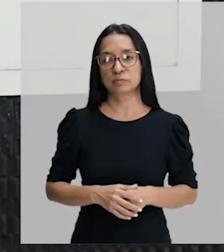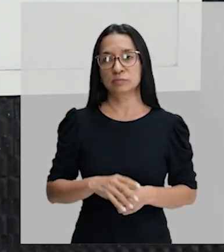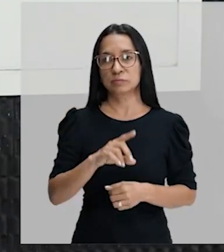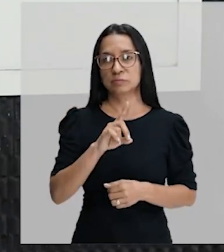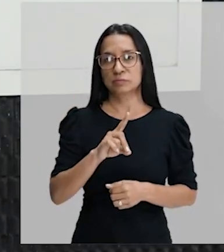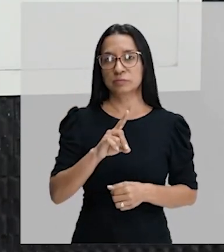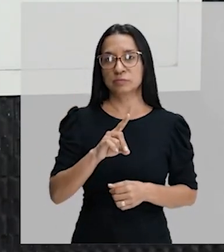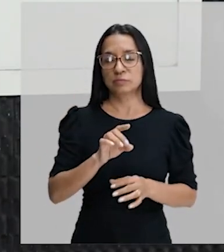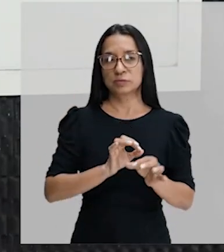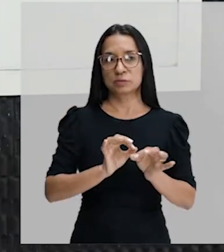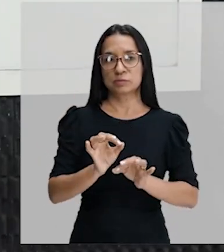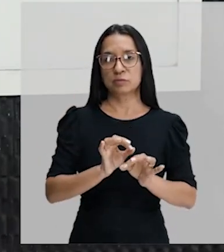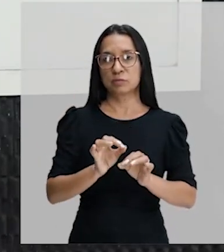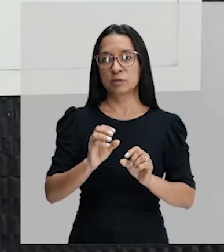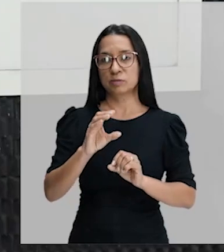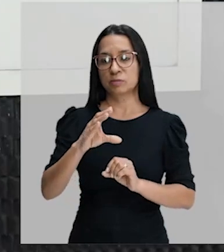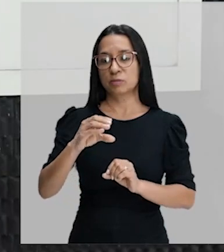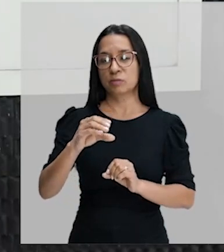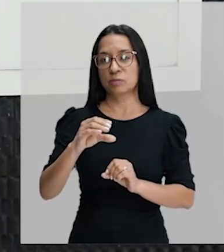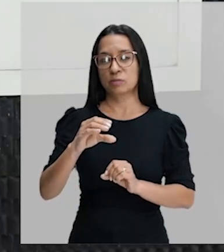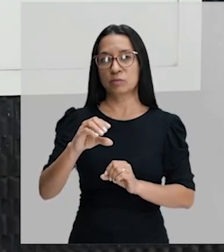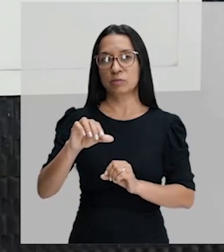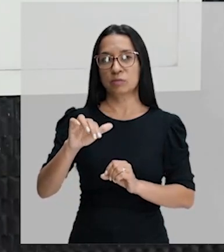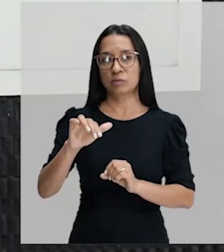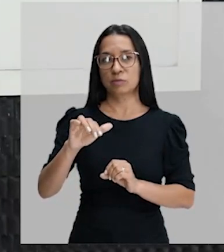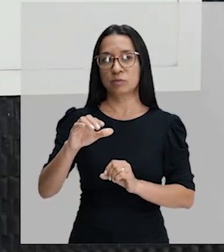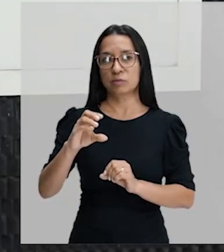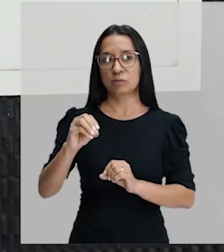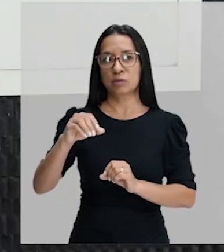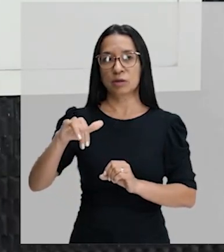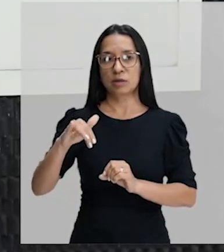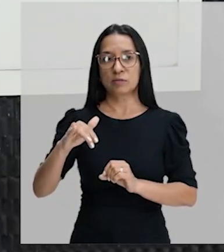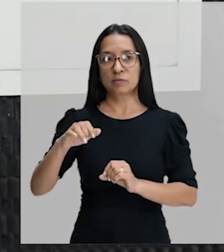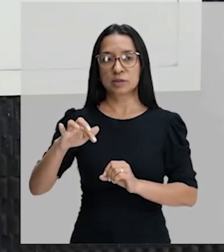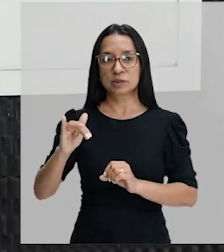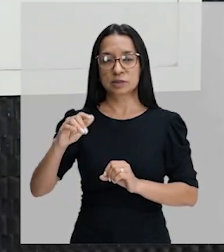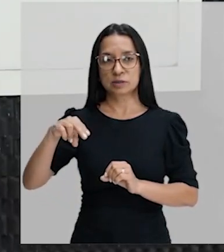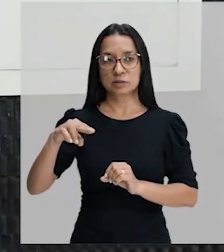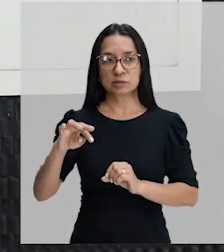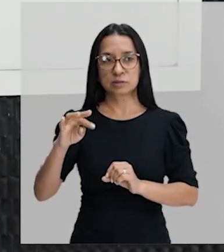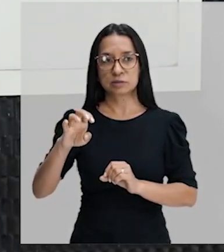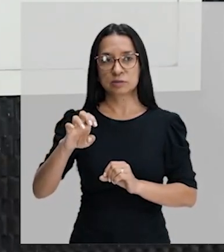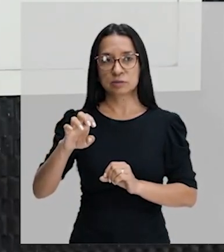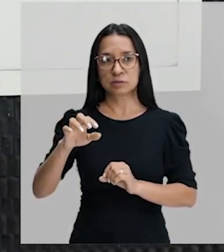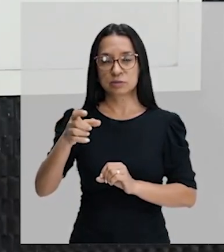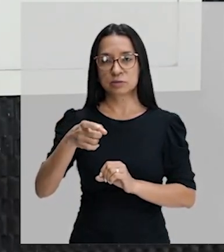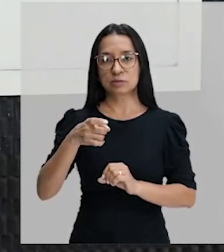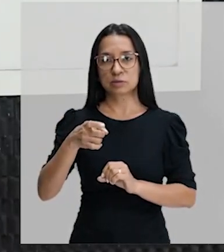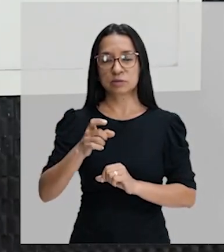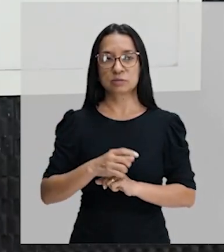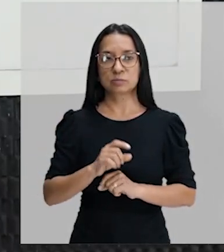ele é formado pelos coeficientes de x, ó, que é 2, 1,